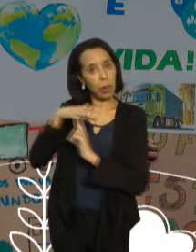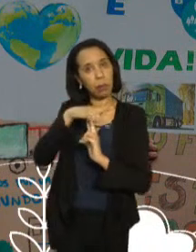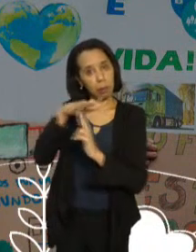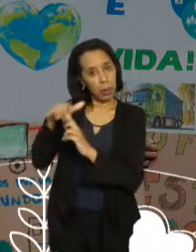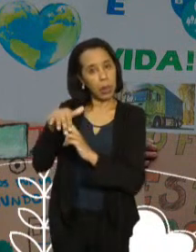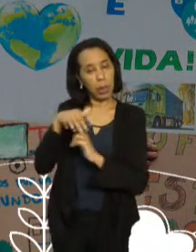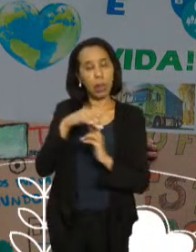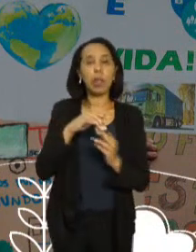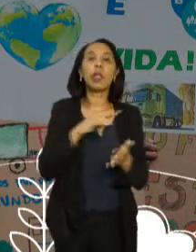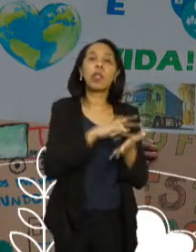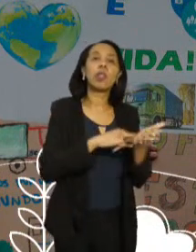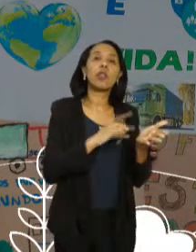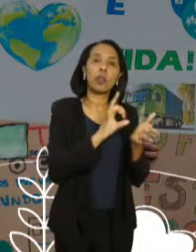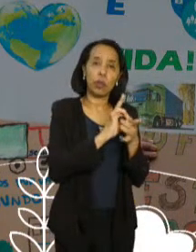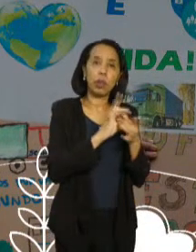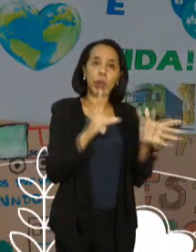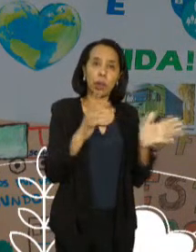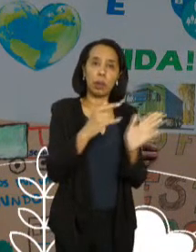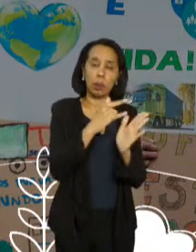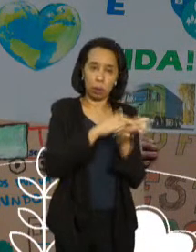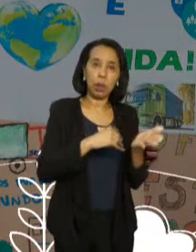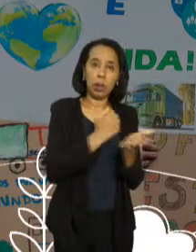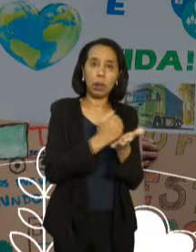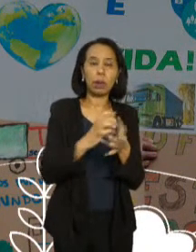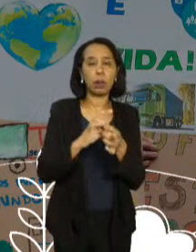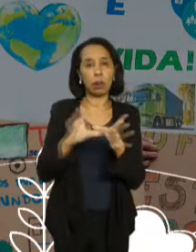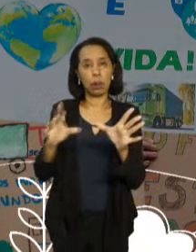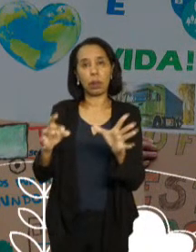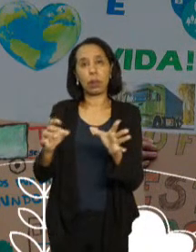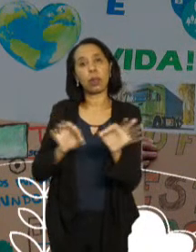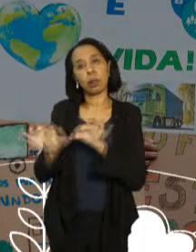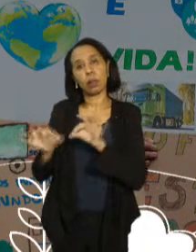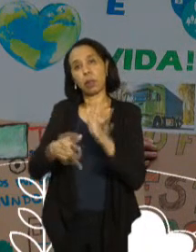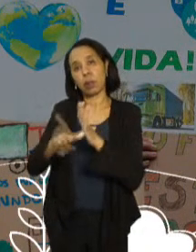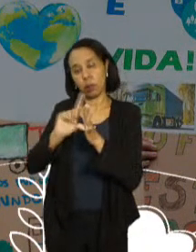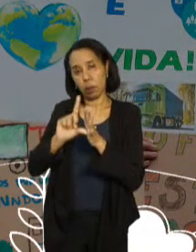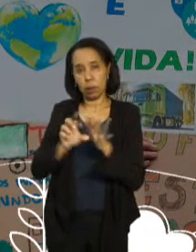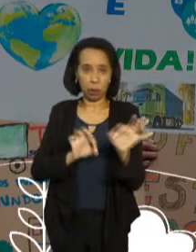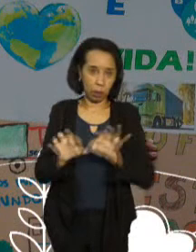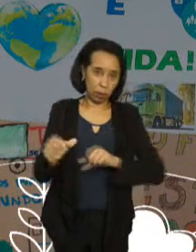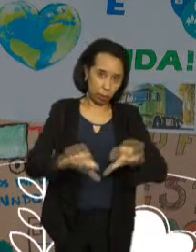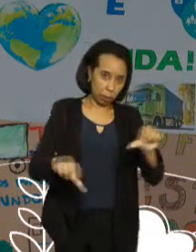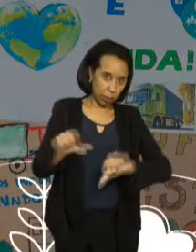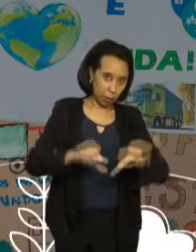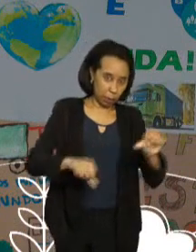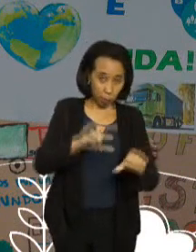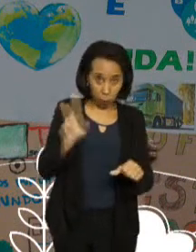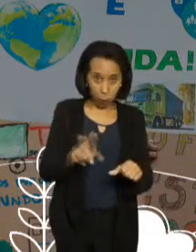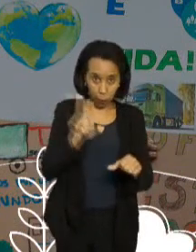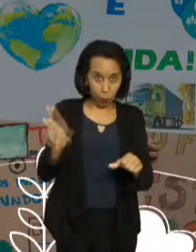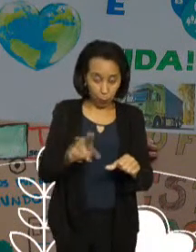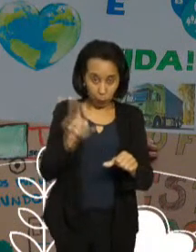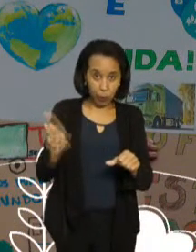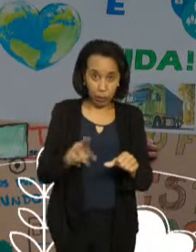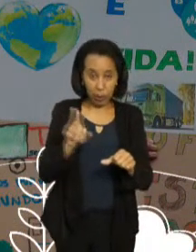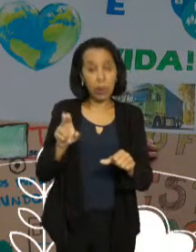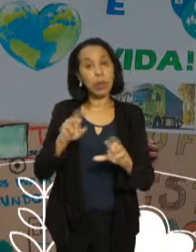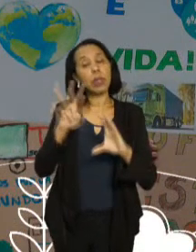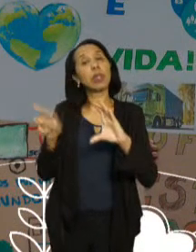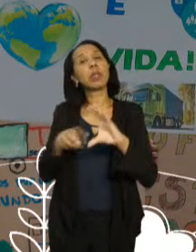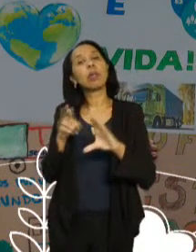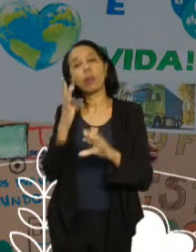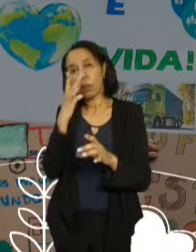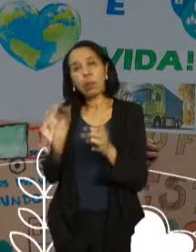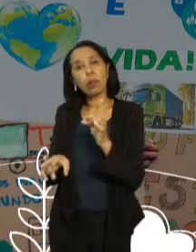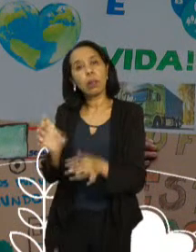dessas unidades e a possibilidade, então, de preparo e utilização do combustível derivado de resíduos, bem como seu tratamento